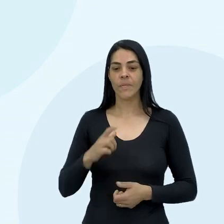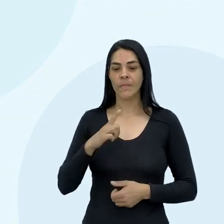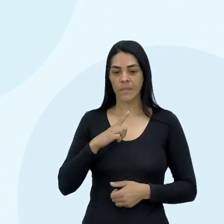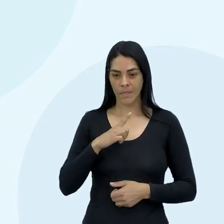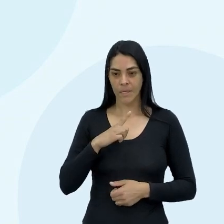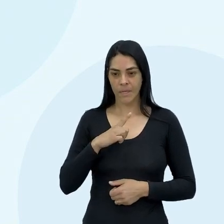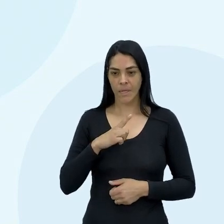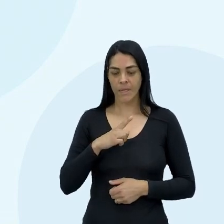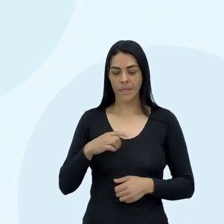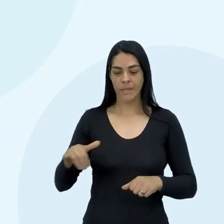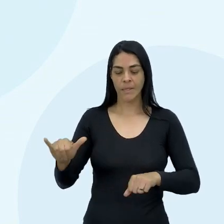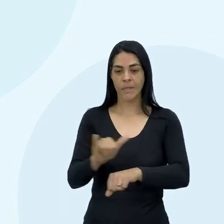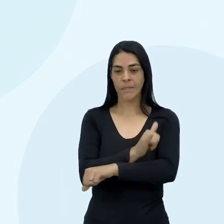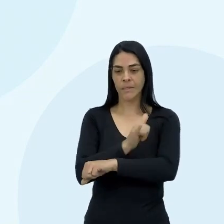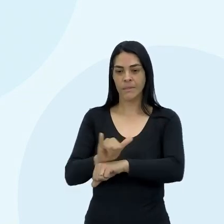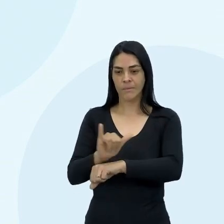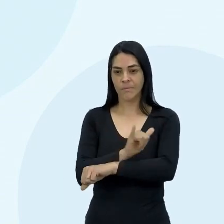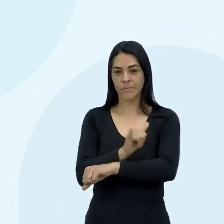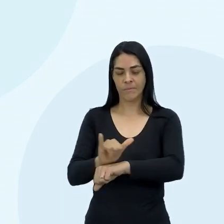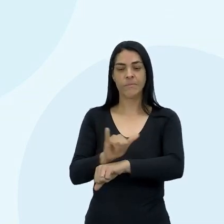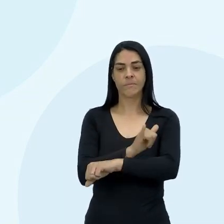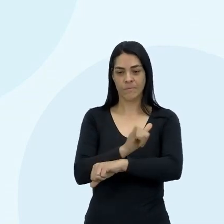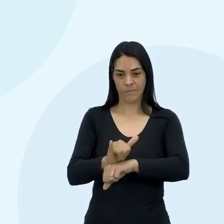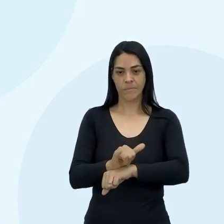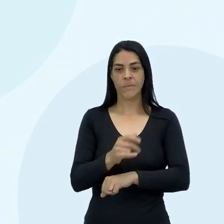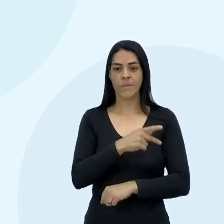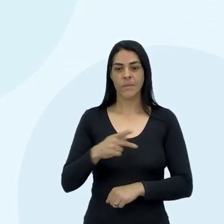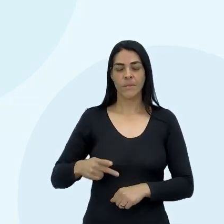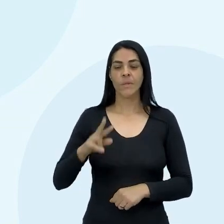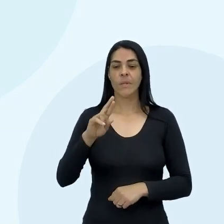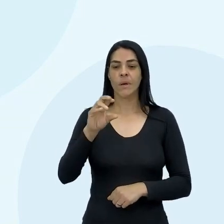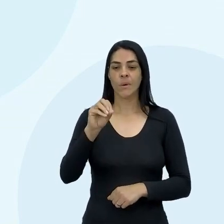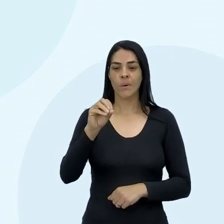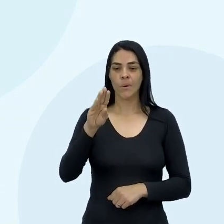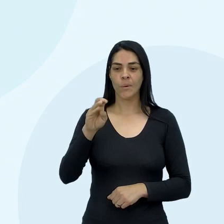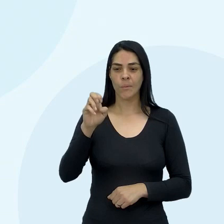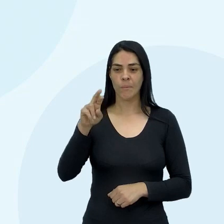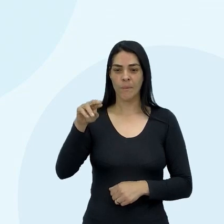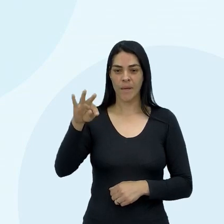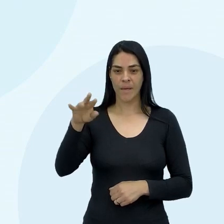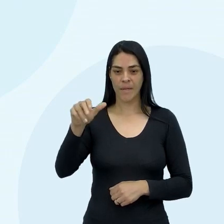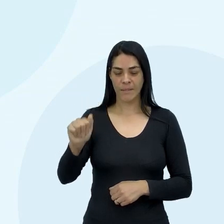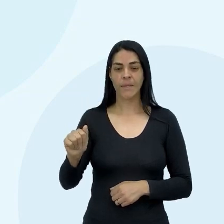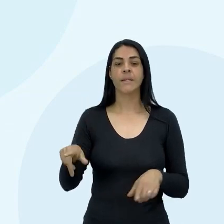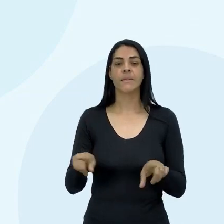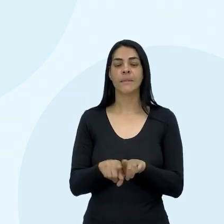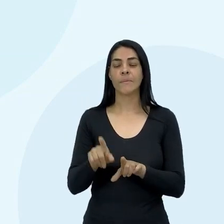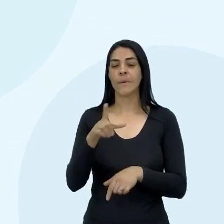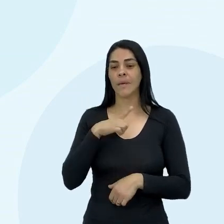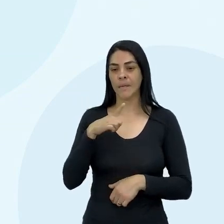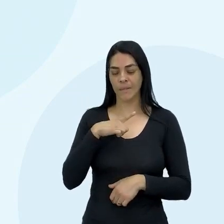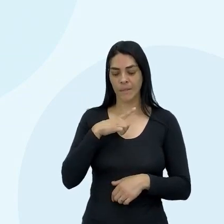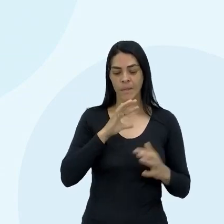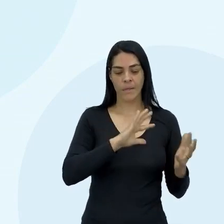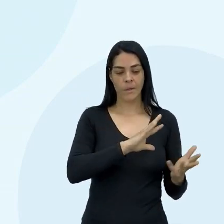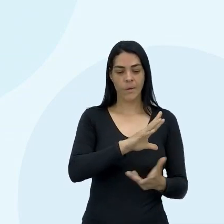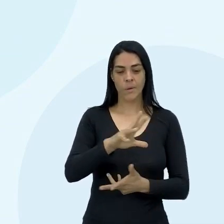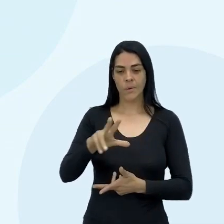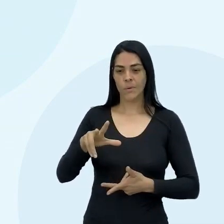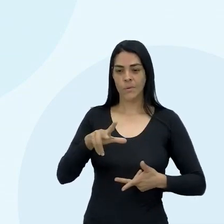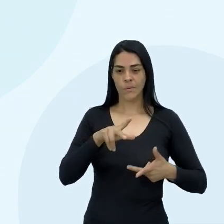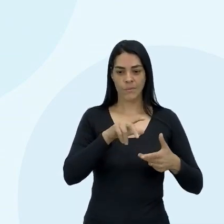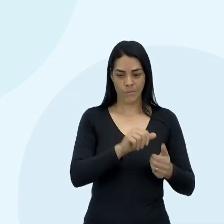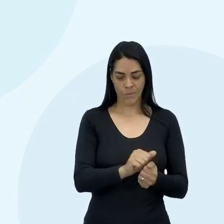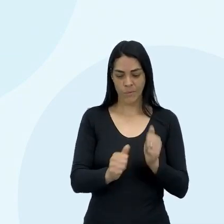geometria dinâmica com a professora Roberta Mastroquírico. Nós temos também o universo elétrico no mundo